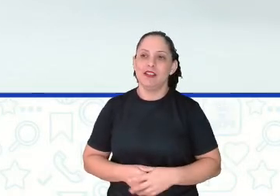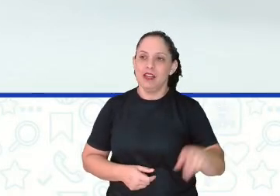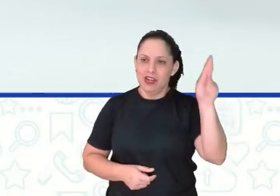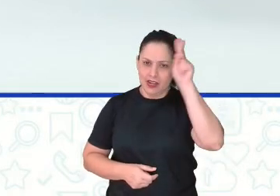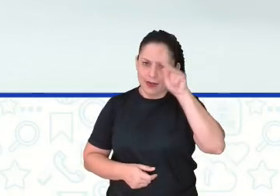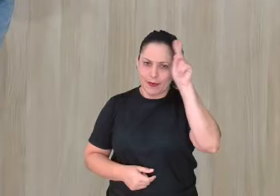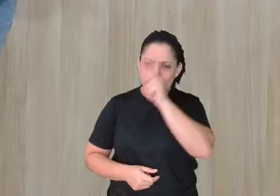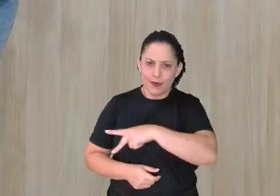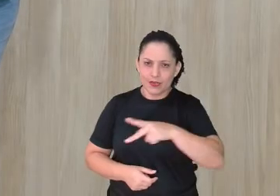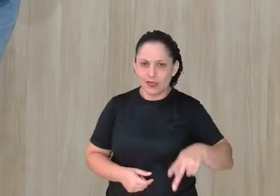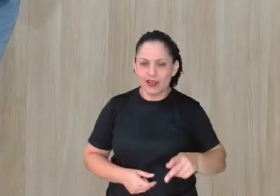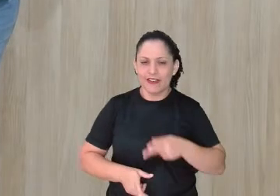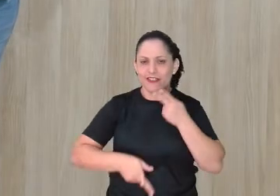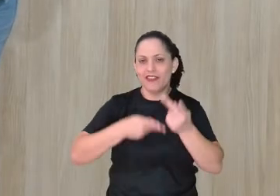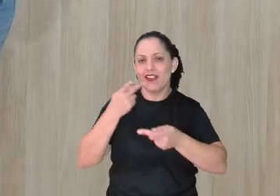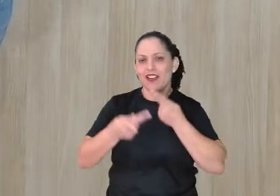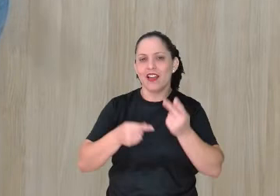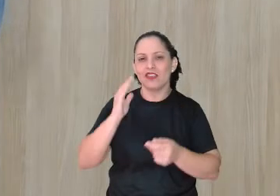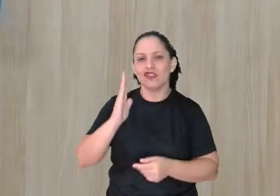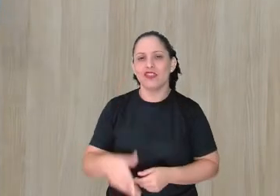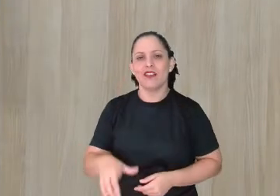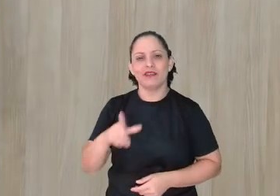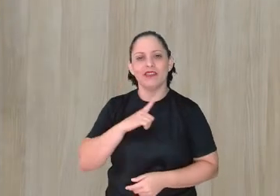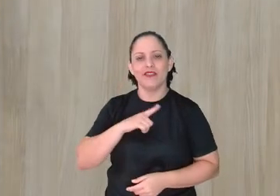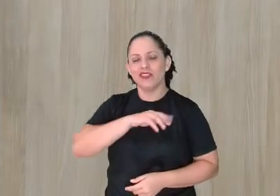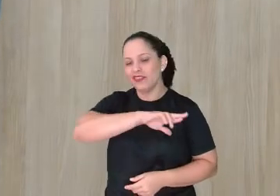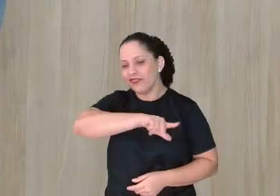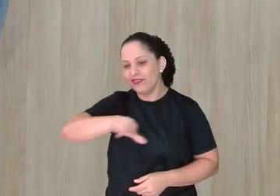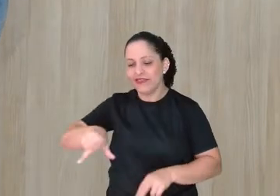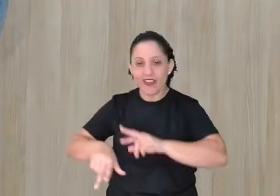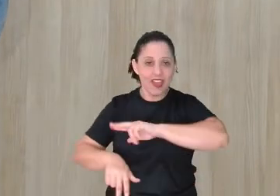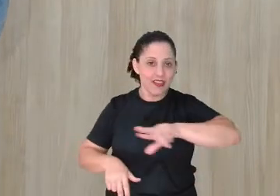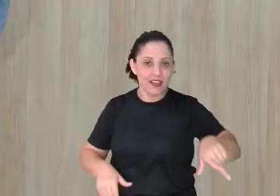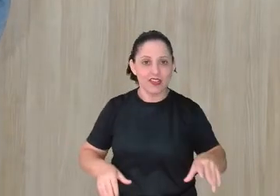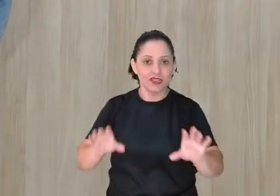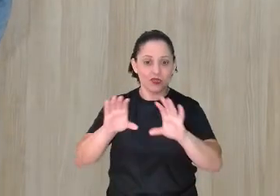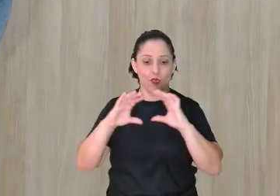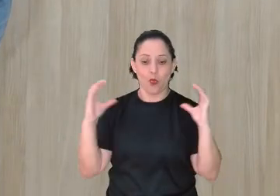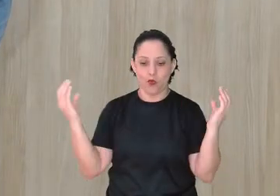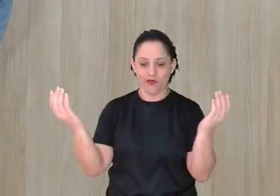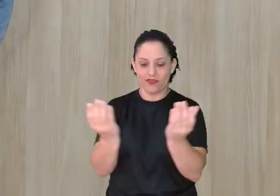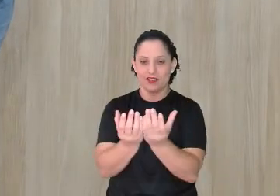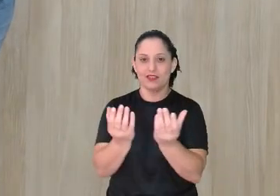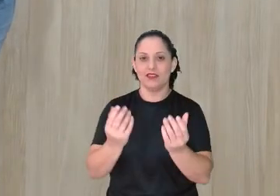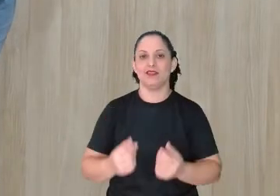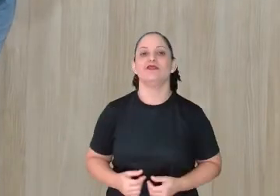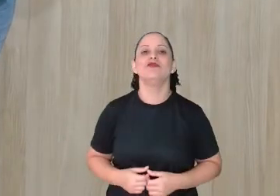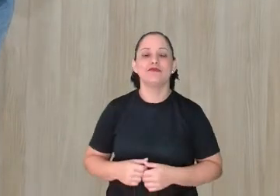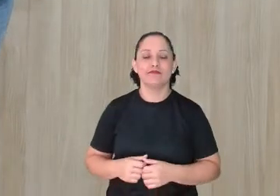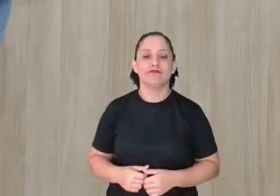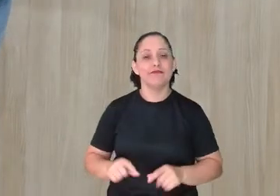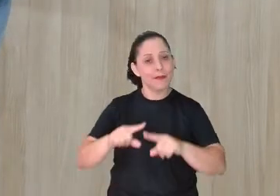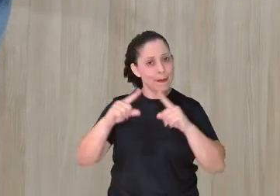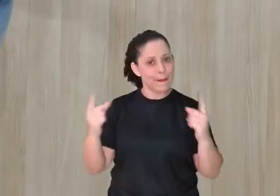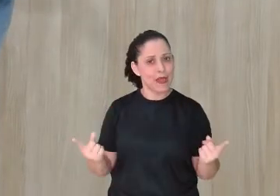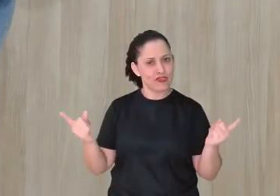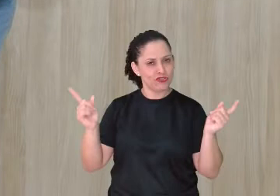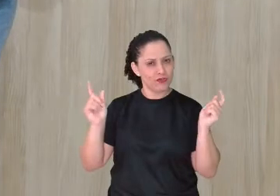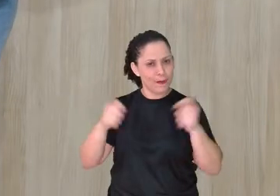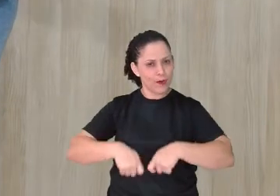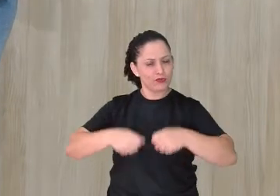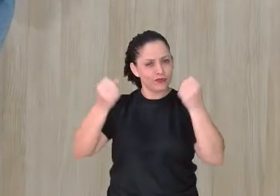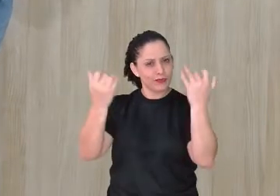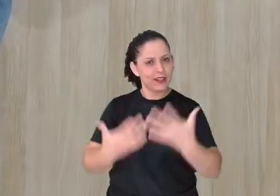a professora Vanessa falou assim, já tiveram tantas conferências, né? Ainda existem essas conferências, mas a gente pode citar algumas da